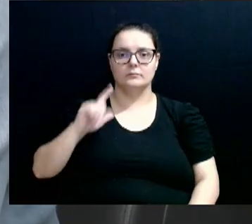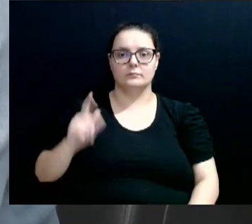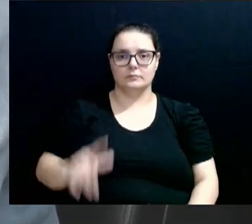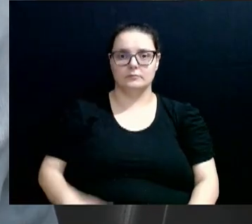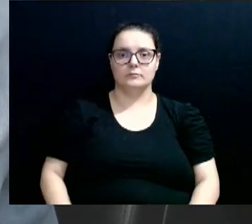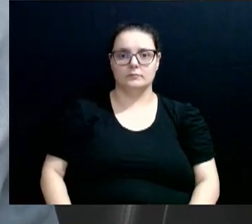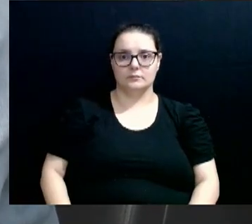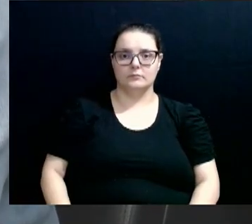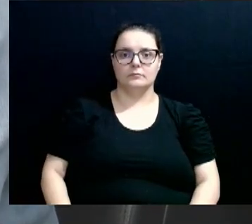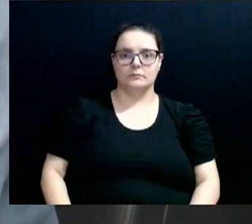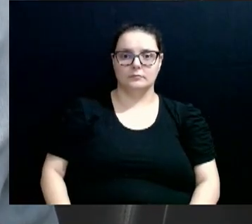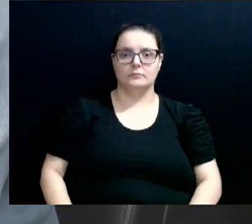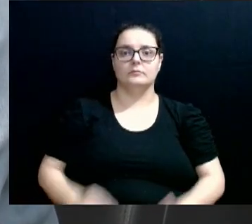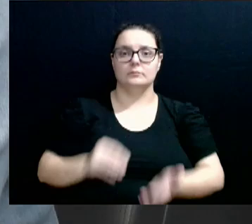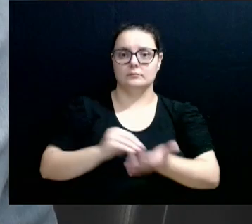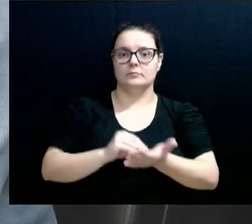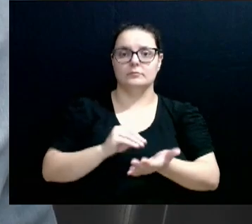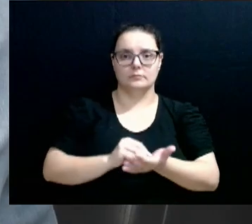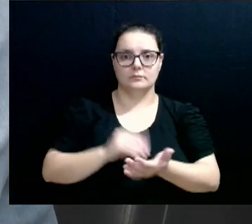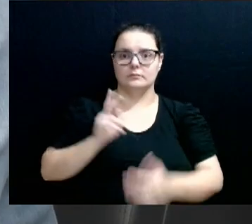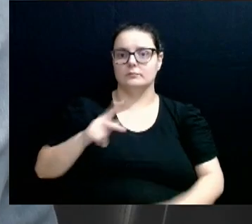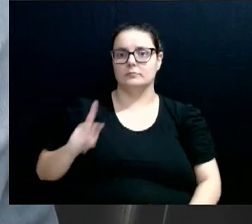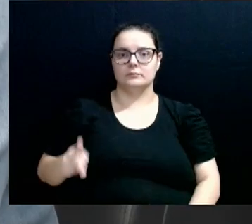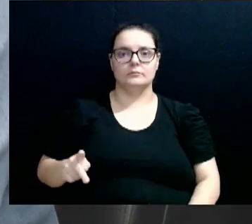História e Geografia, e eu comecei a dar aula de Geografia